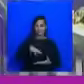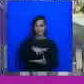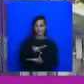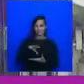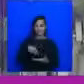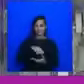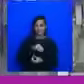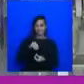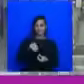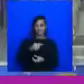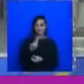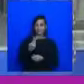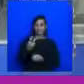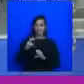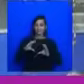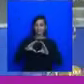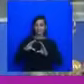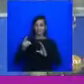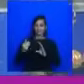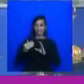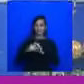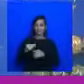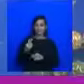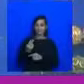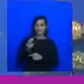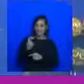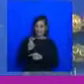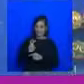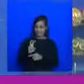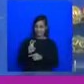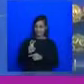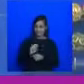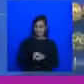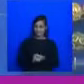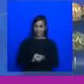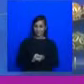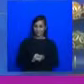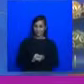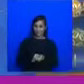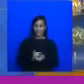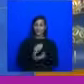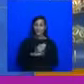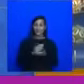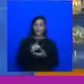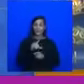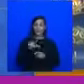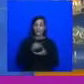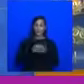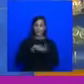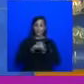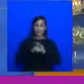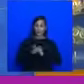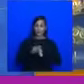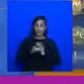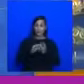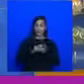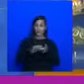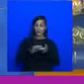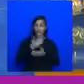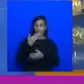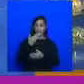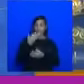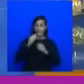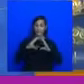Globo carregado embaralhando 25 bolas numeradas de 01 a 25. Começando o sorteio da Loto Fácil,